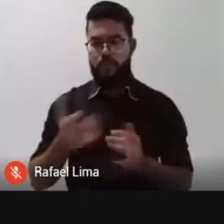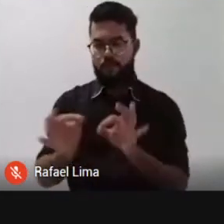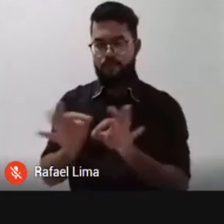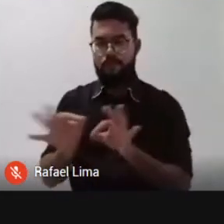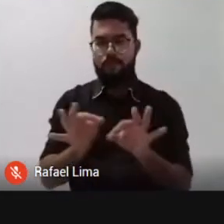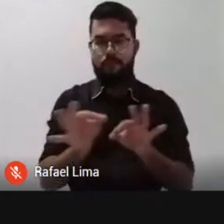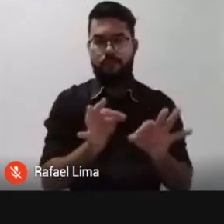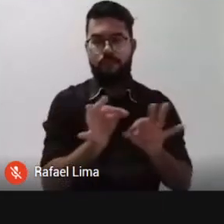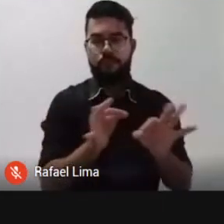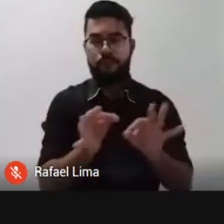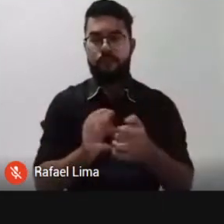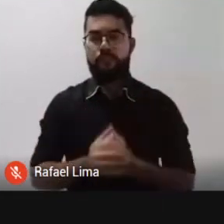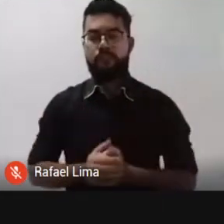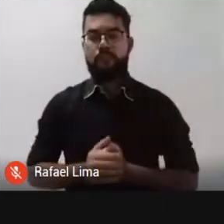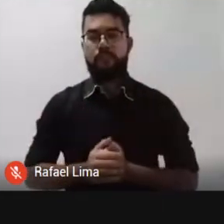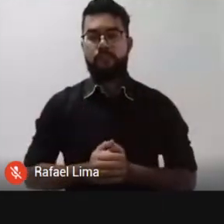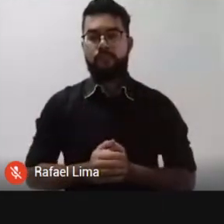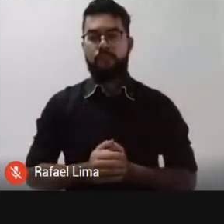para